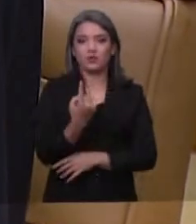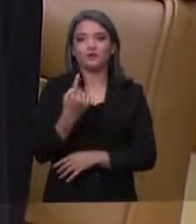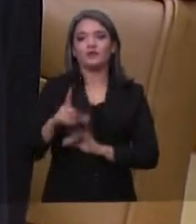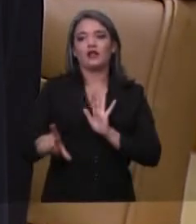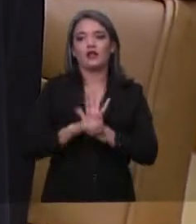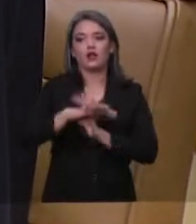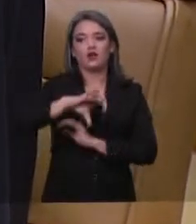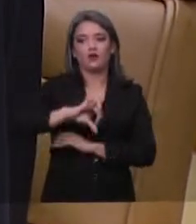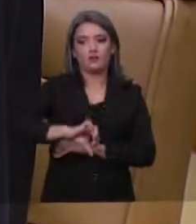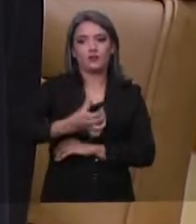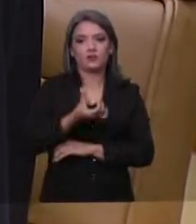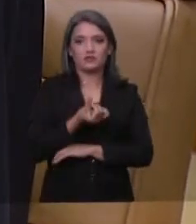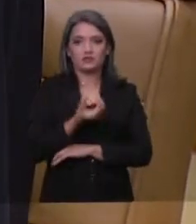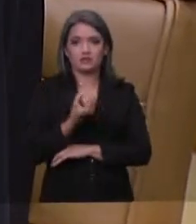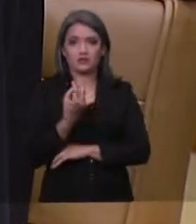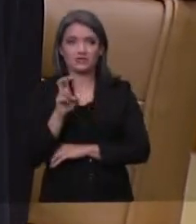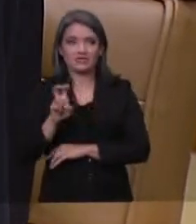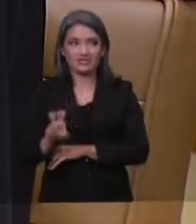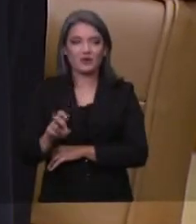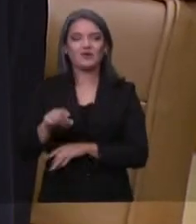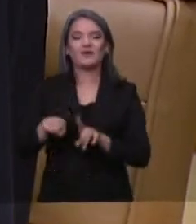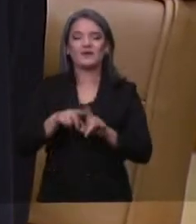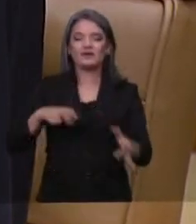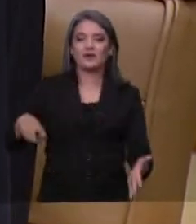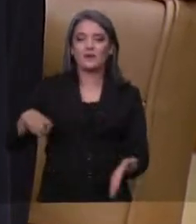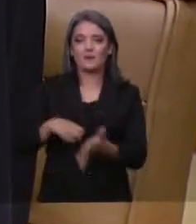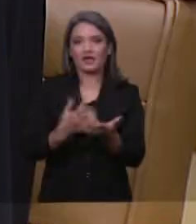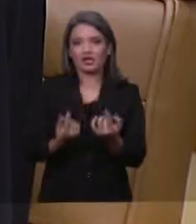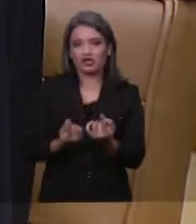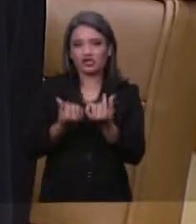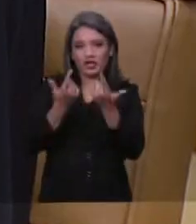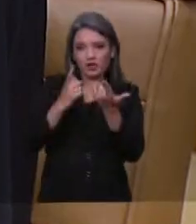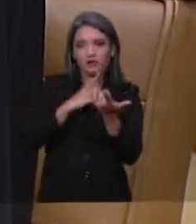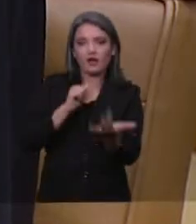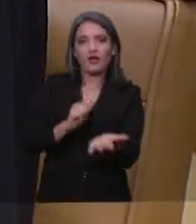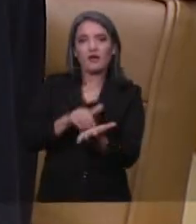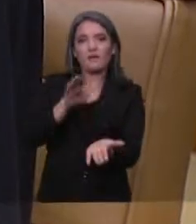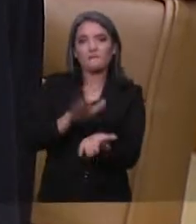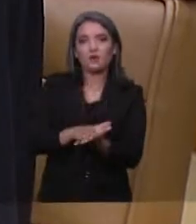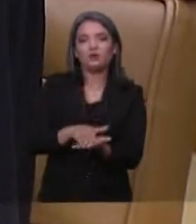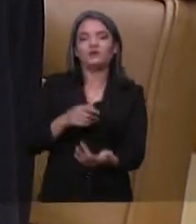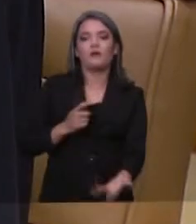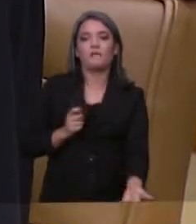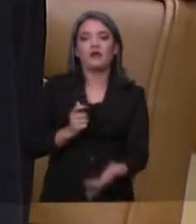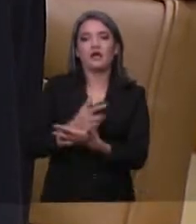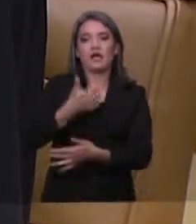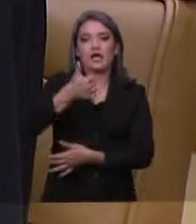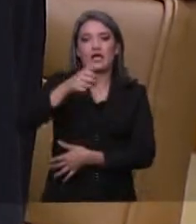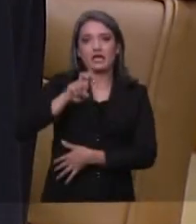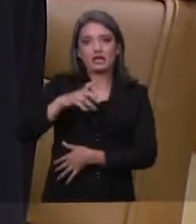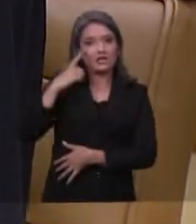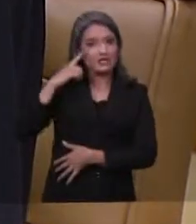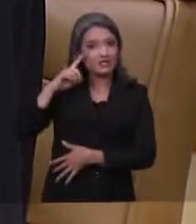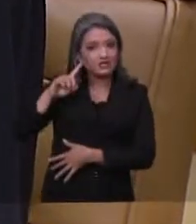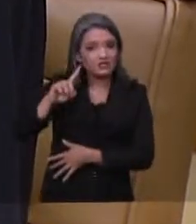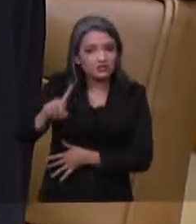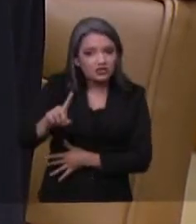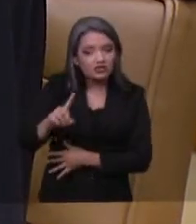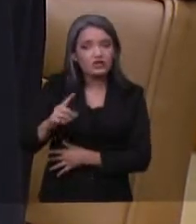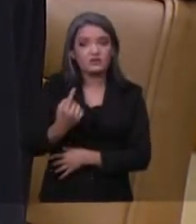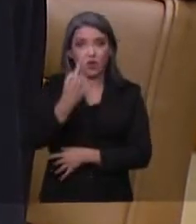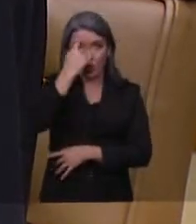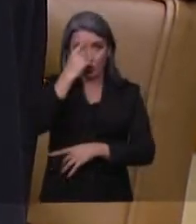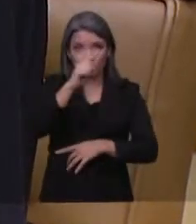9.605. Quanto à pena pecuniária, condeno o réu ainda ao pagamento de 15 dias multa, devendo cada dia multa ser calculada à razão